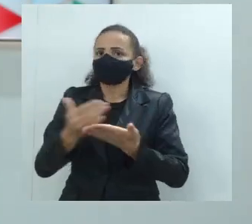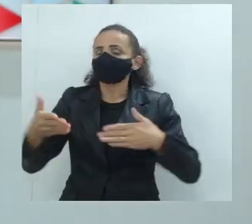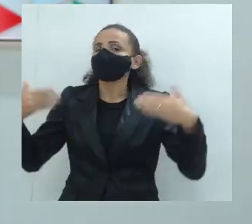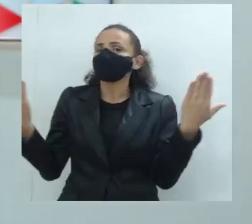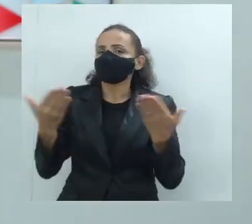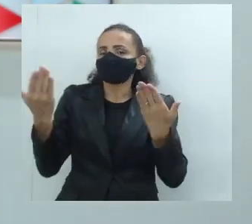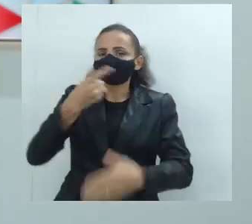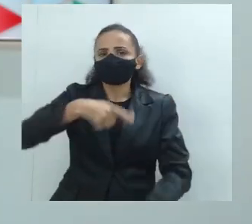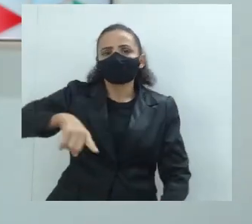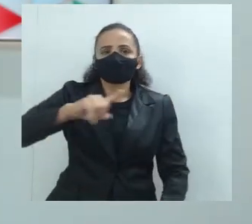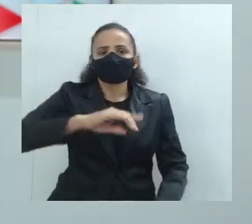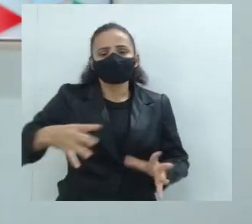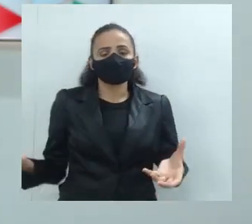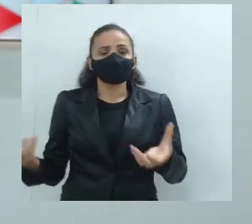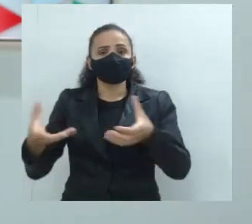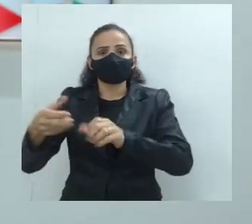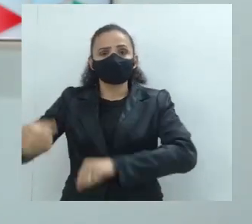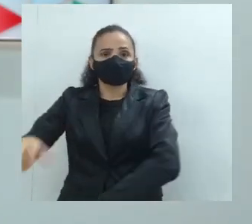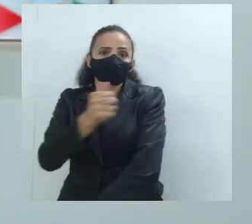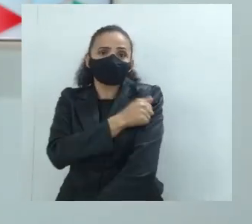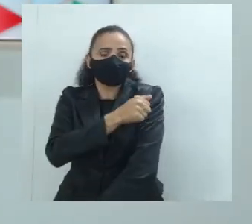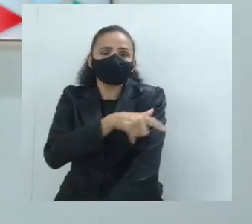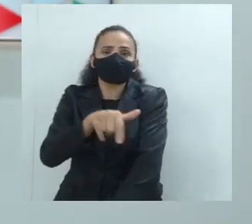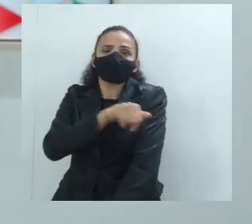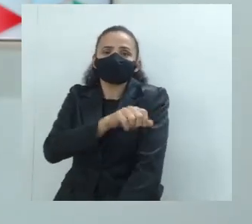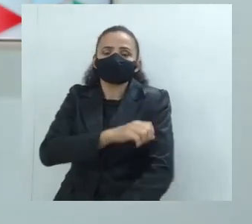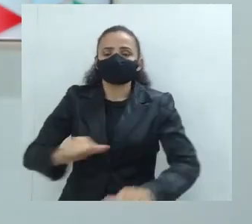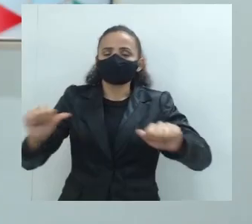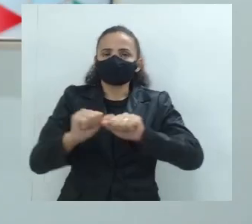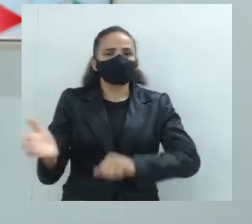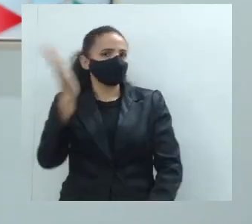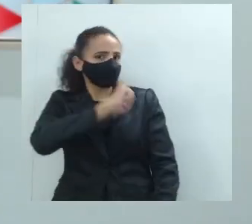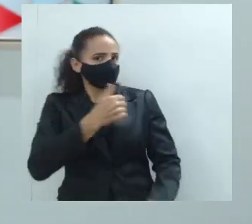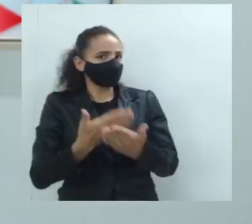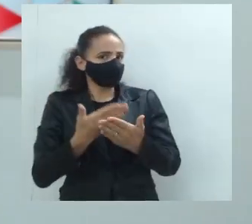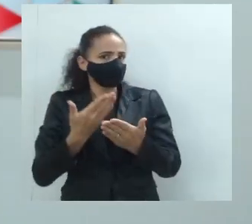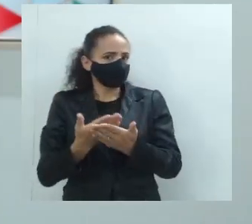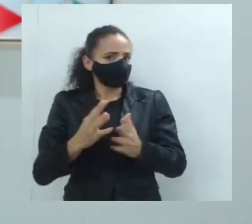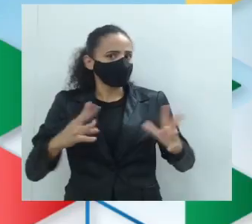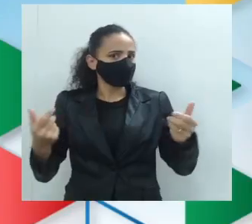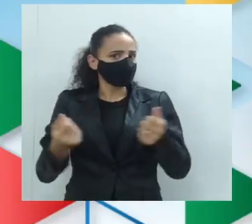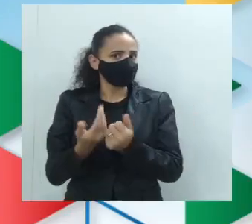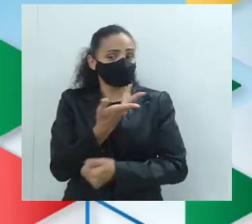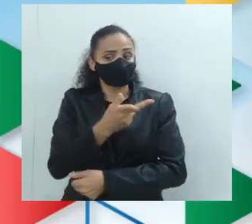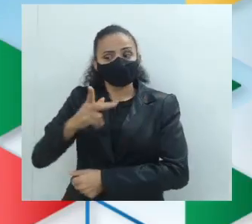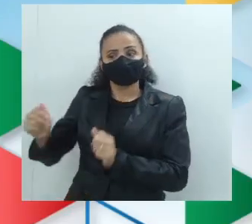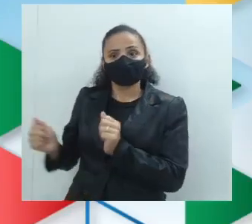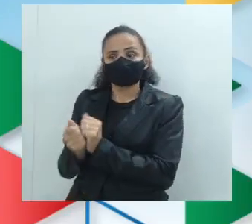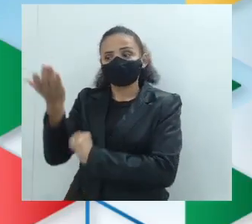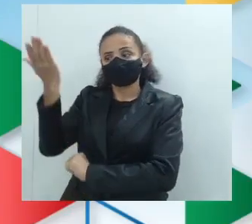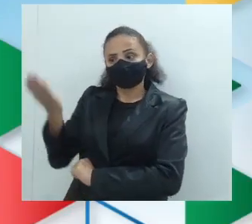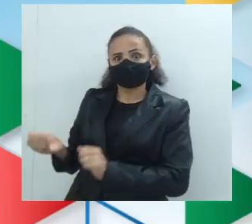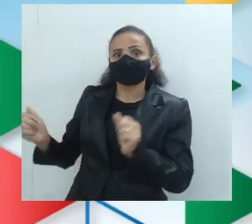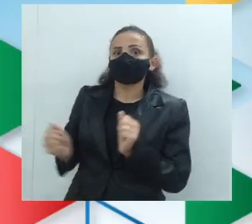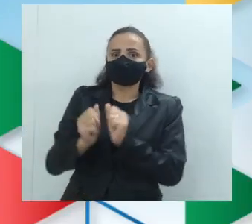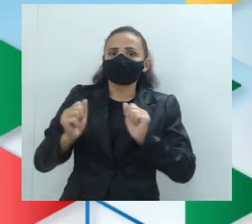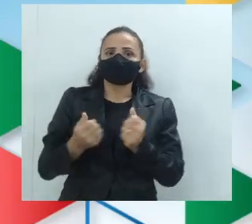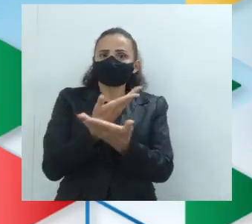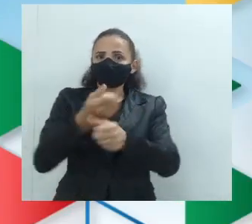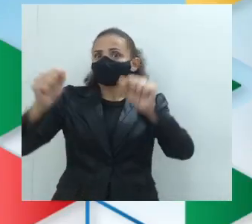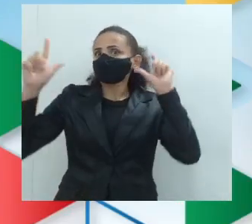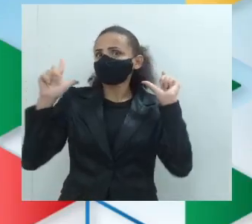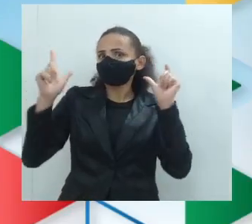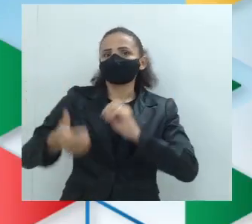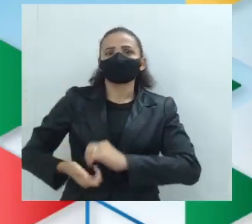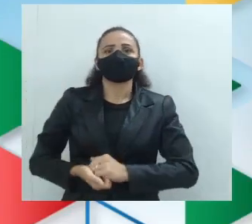agora e é para as turmas dos sétimos anos, simetria. Vem comigo, Manuel vai mostrar para vocês agora o slide para a gente acompanhar, tá